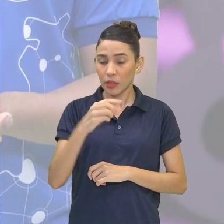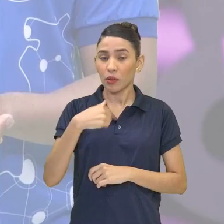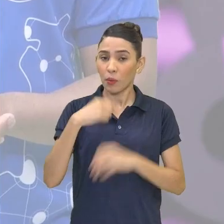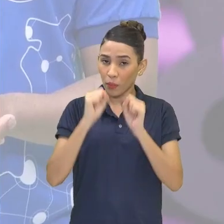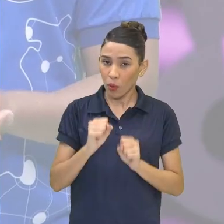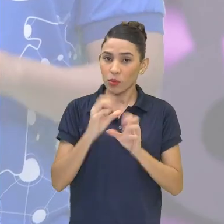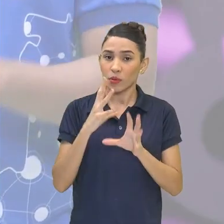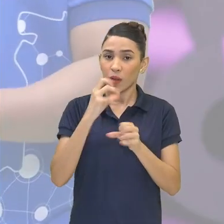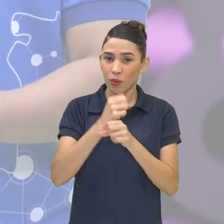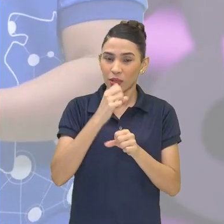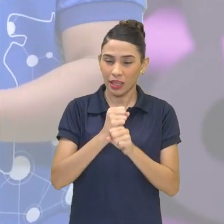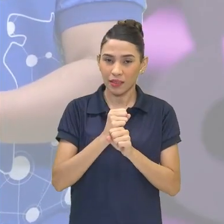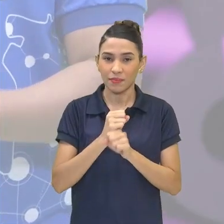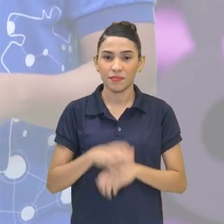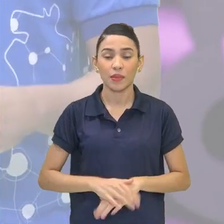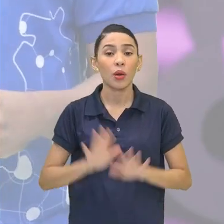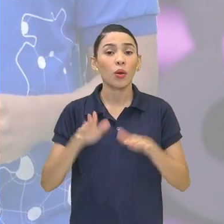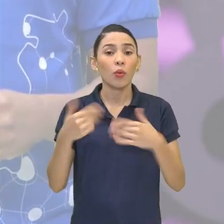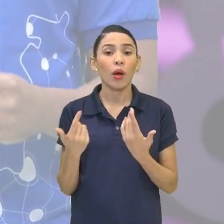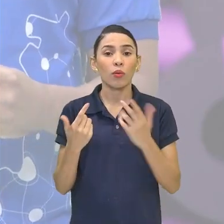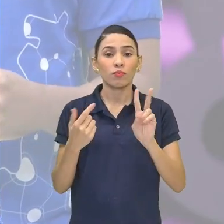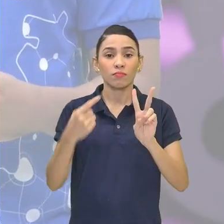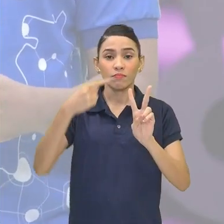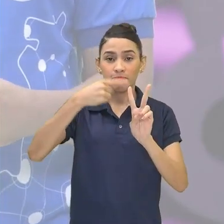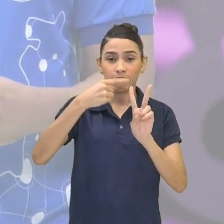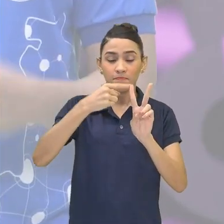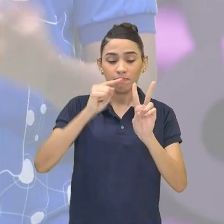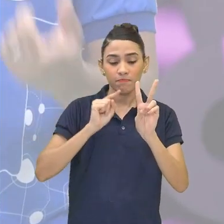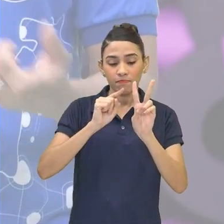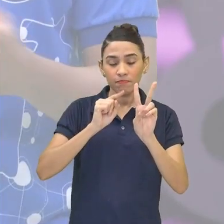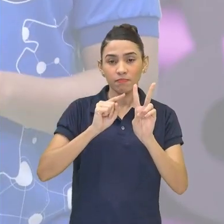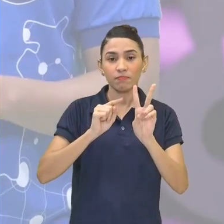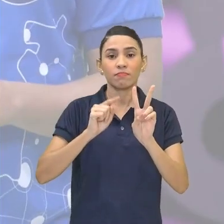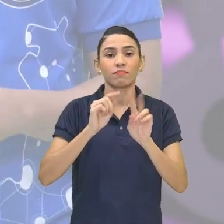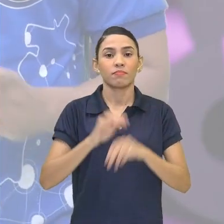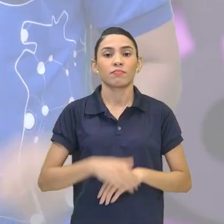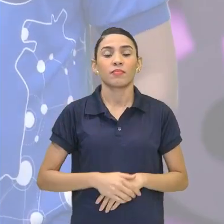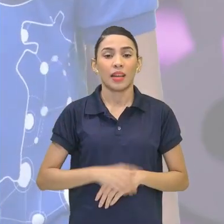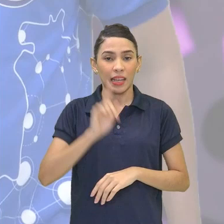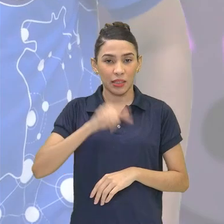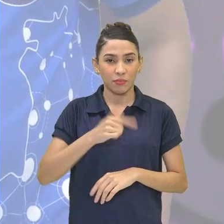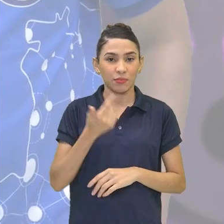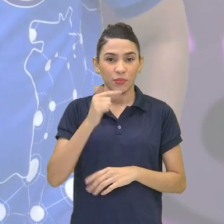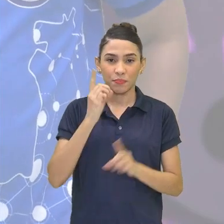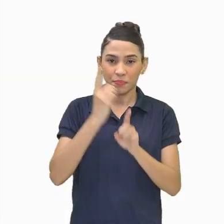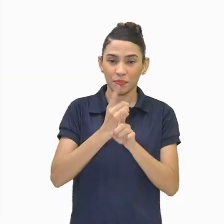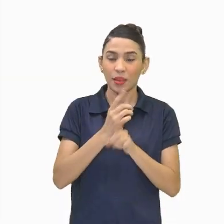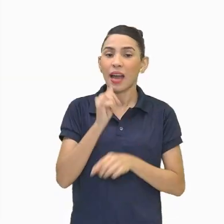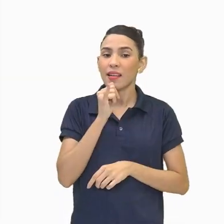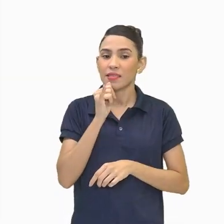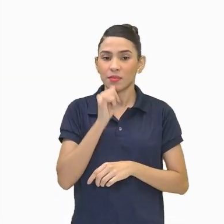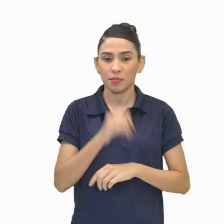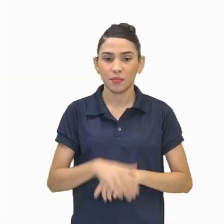calcular a raiz dele. E quem vai ser a raiz é o número que ao quadrado dá esse resultado. Acompanhe comigo na